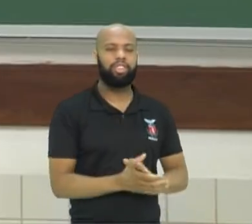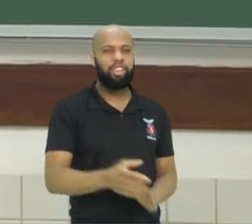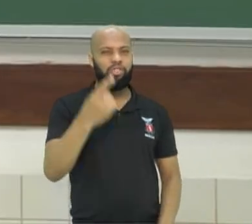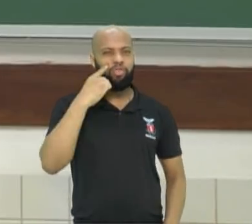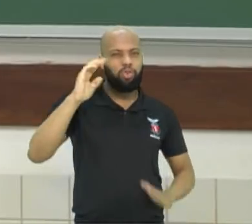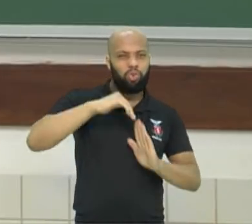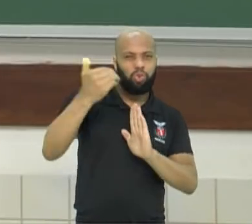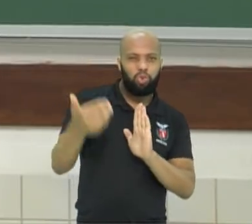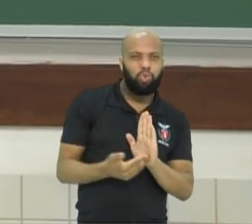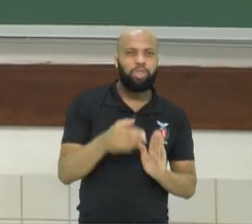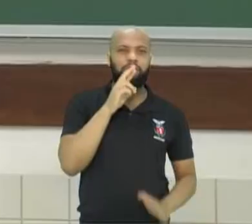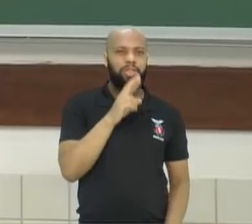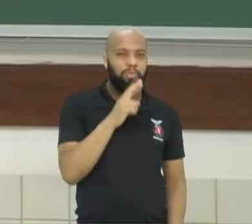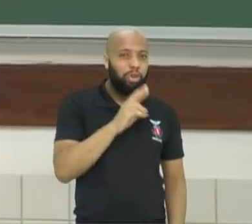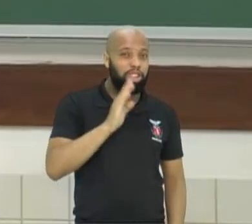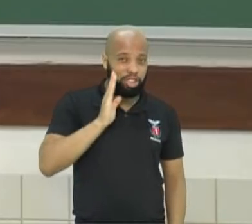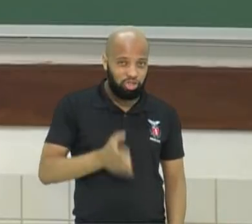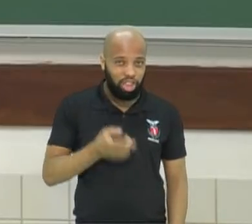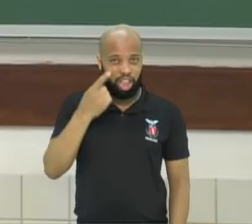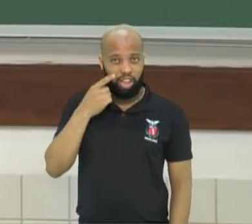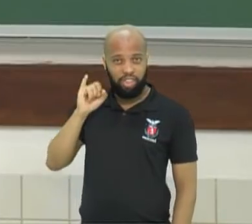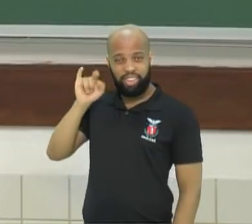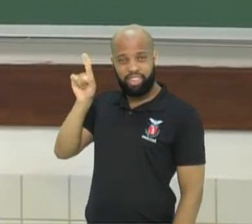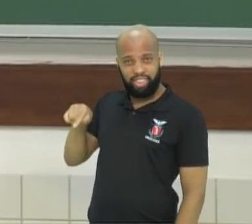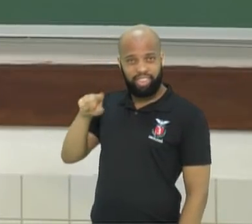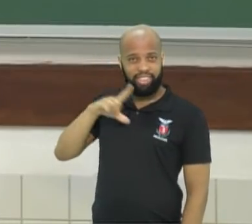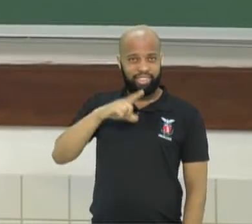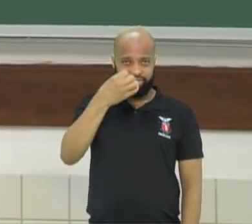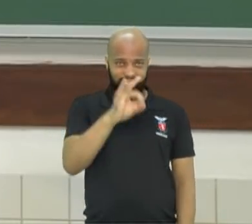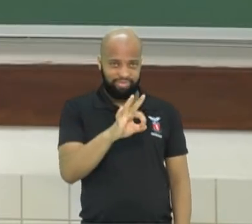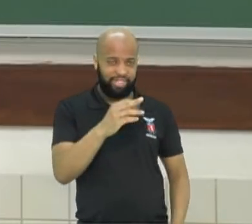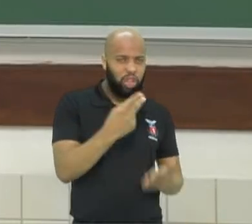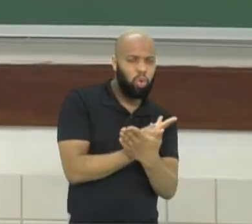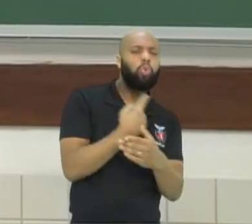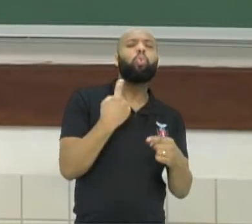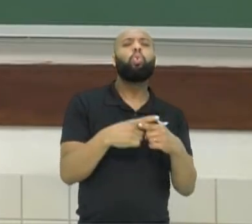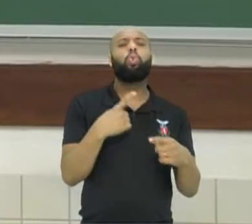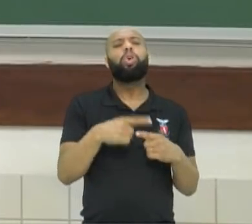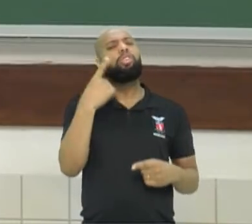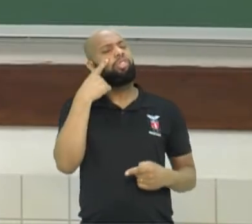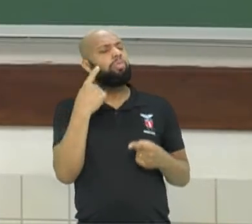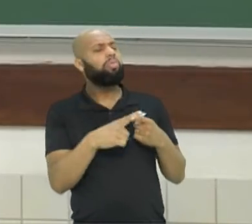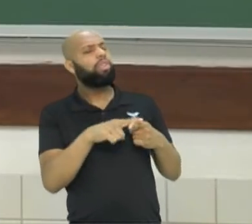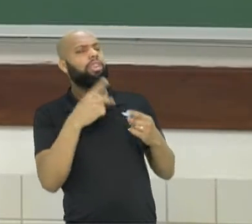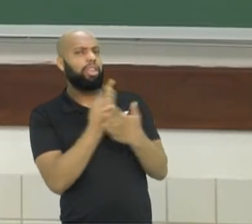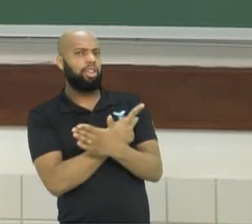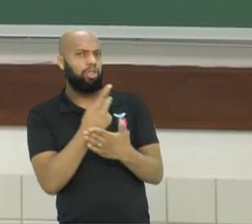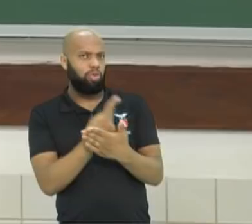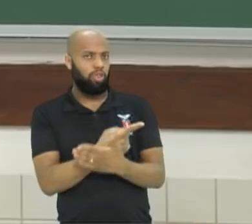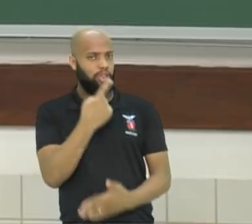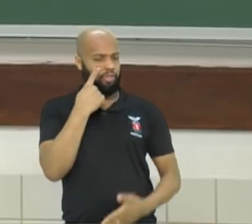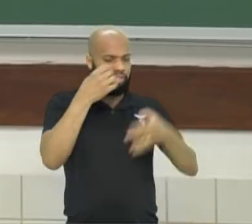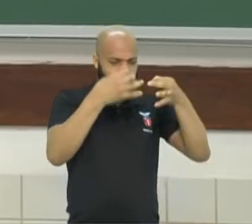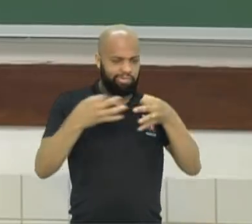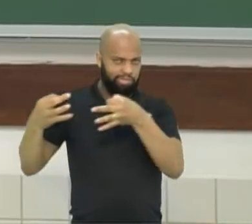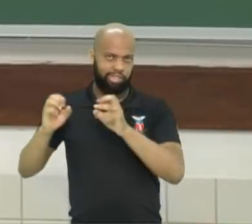tudo certinho aí, as respostas, vê se está certo. Errou, por que errou? Vai lá ver por que você errou. Confere bem certinho, ok? Então